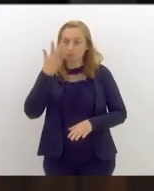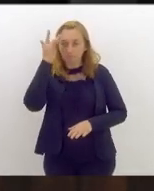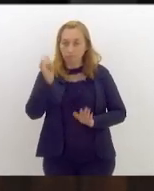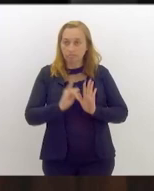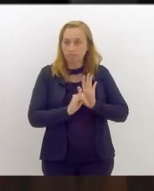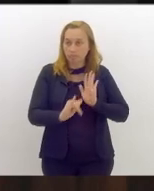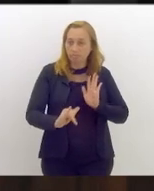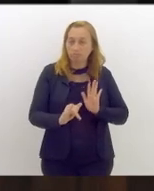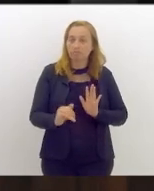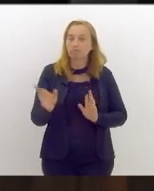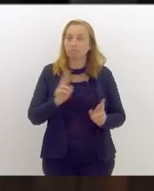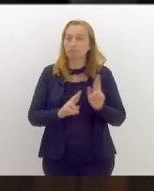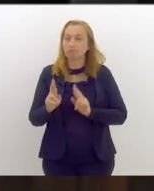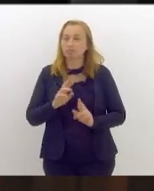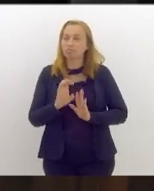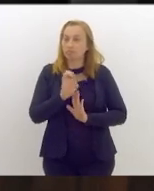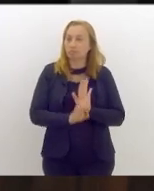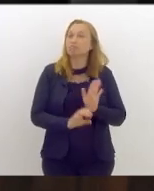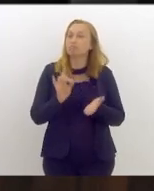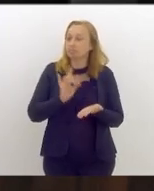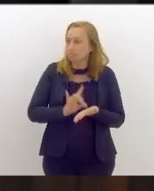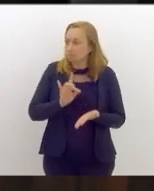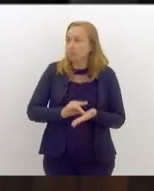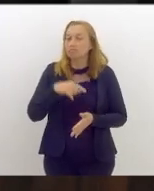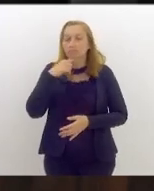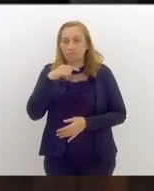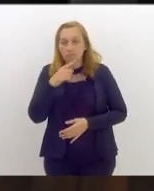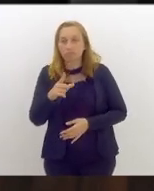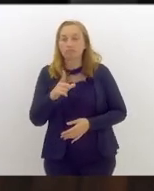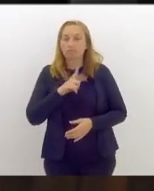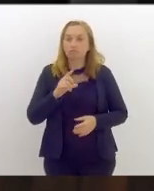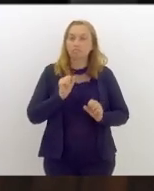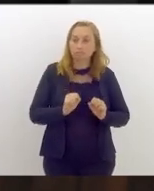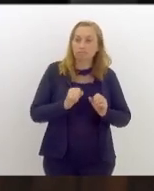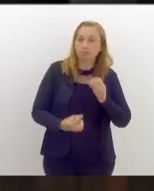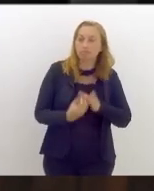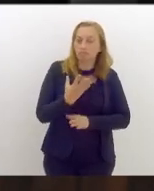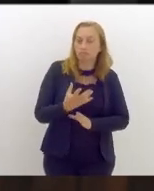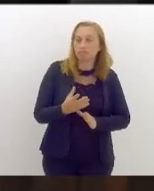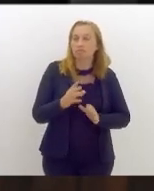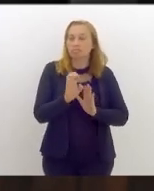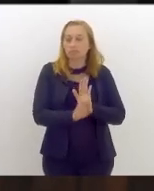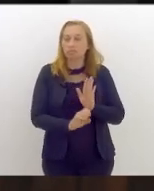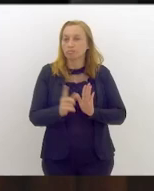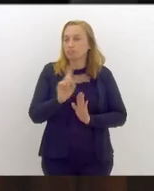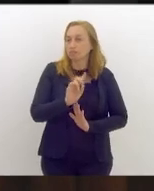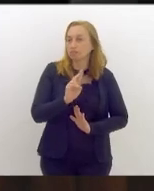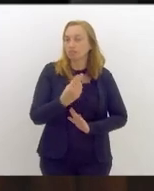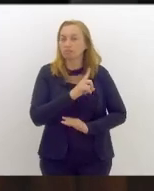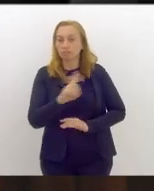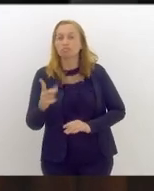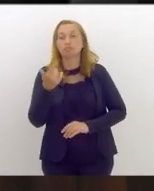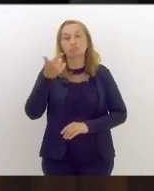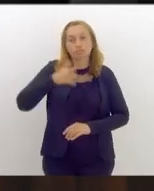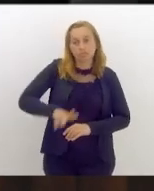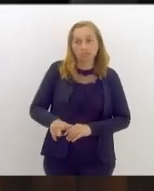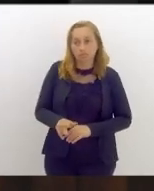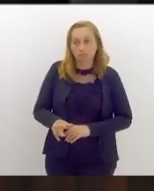em relação as emendas É verdade teve uma dúvida se podia fazer emenda ou não eu vou aqui de novo